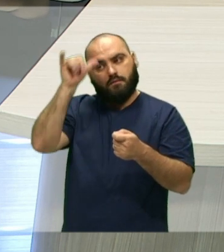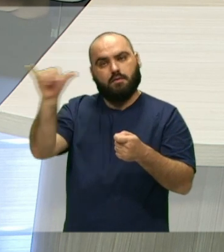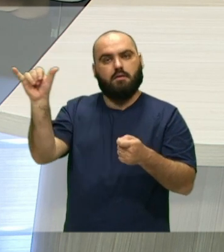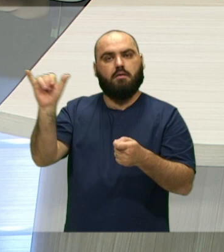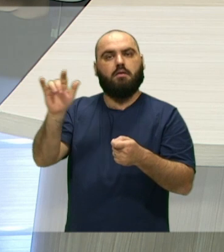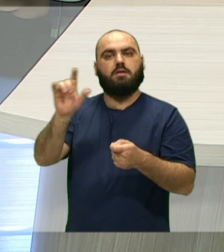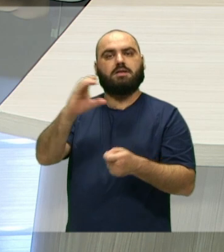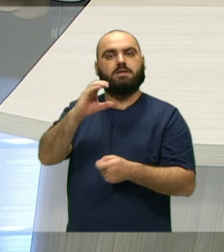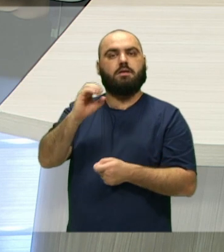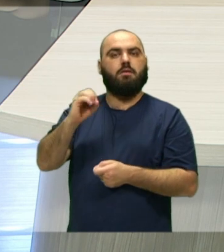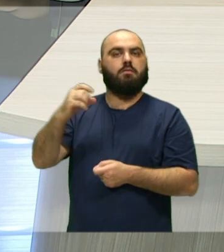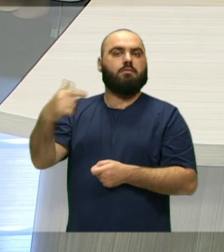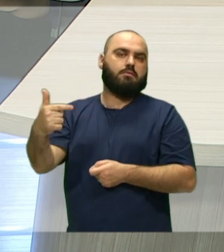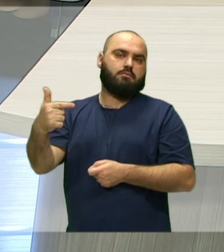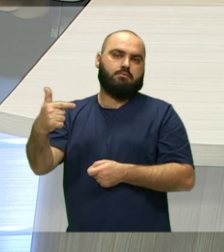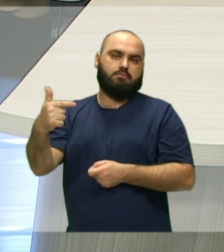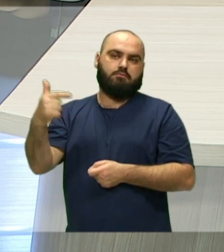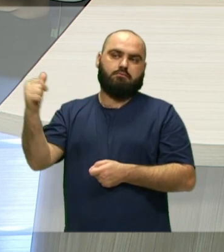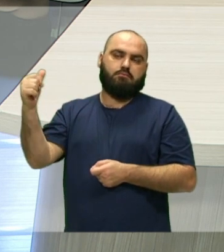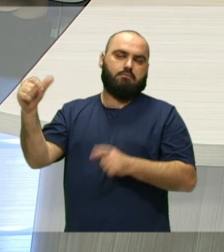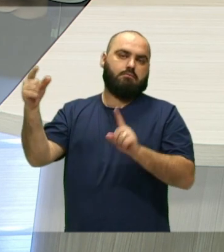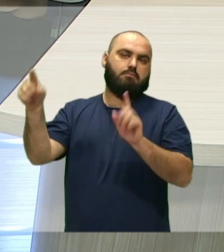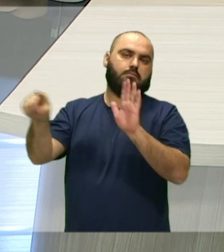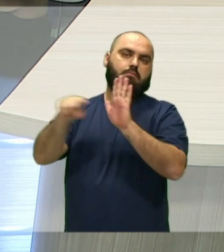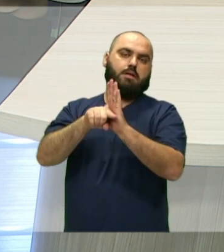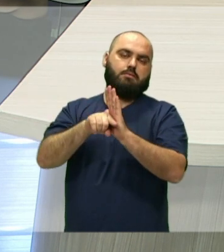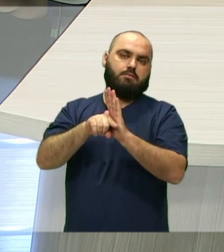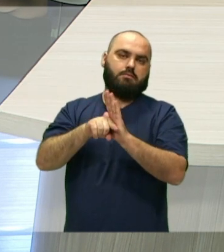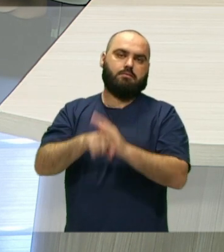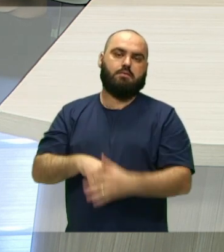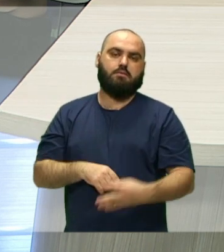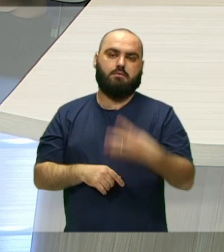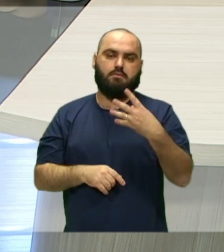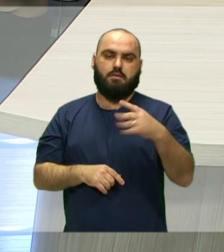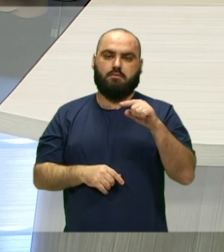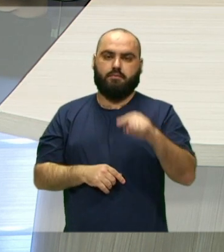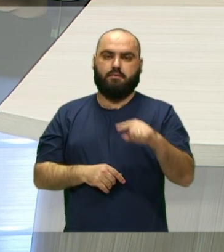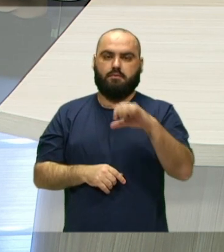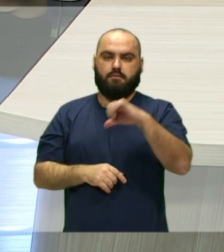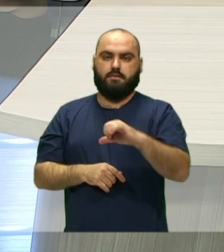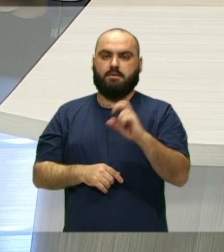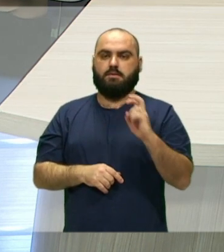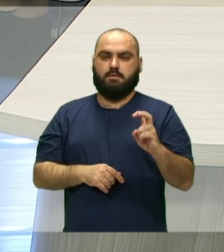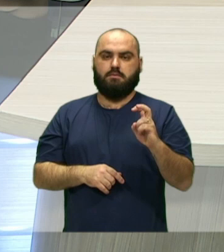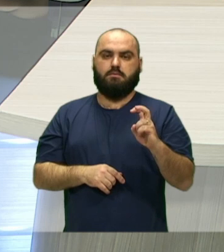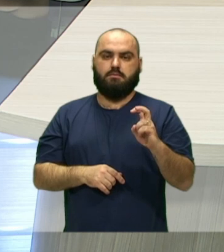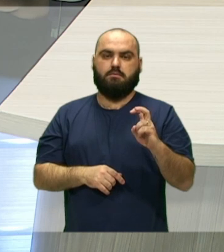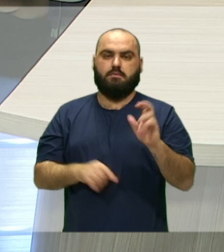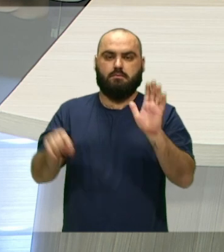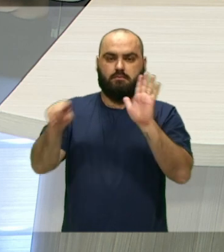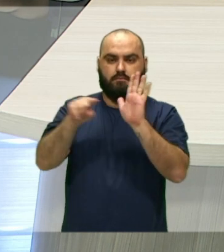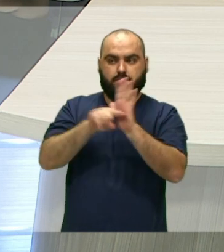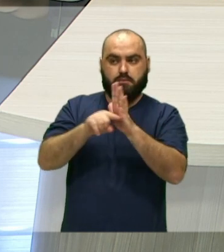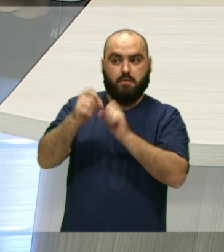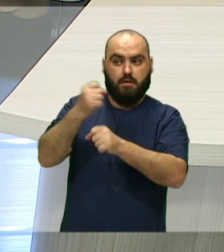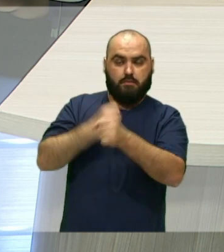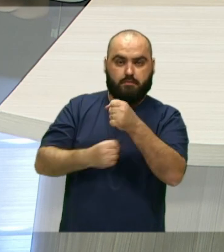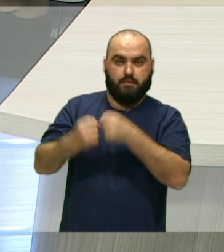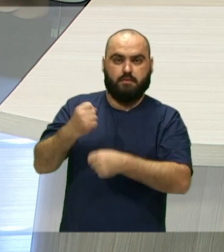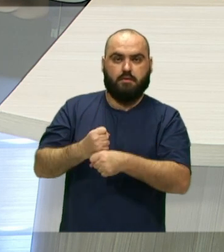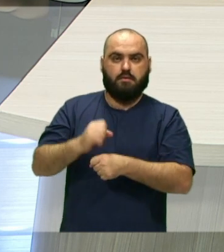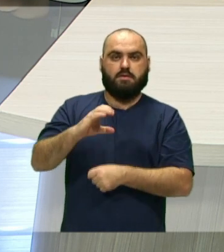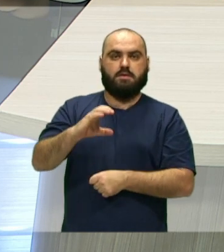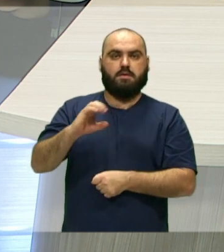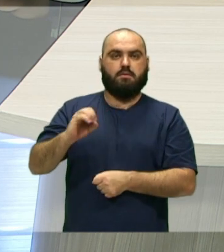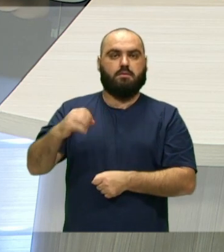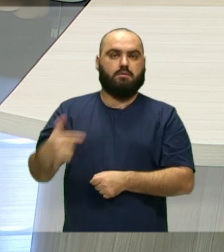gás carbônico foi 4.95 toneladas emitidos a menos do ano passado por causa